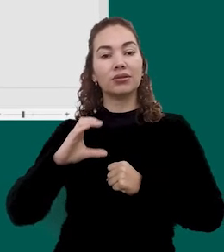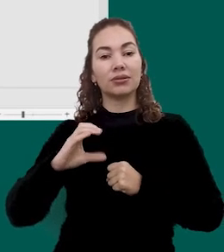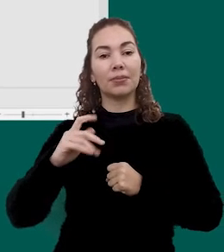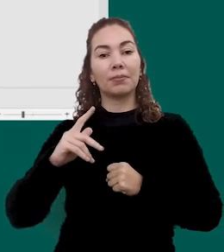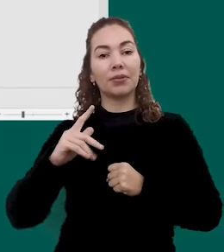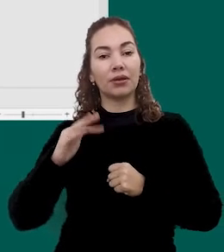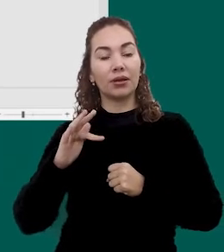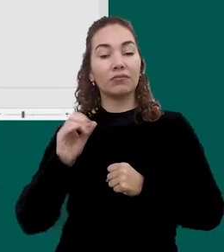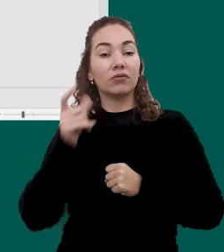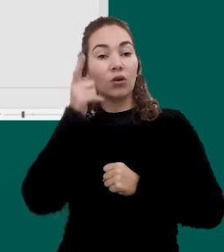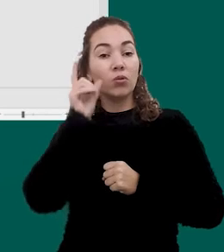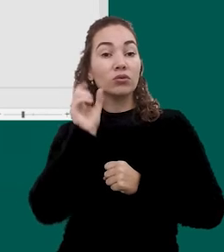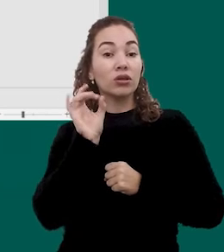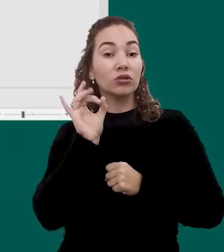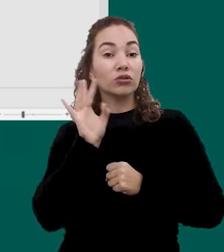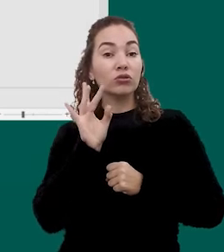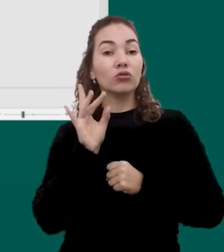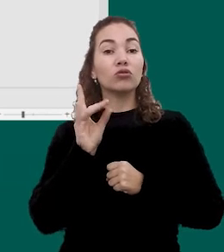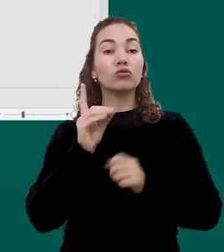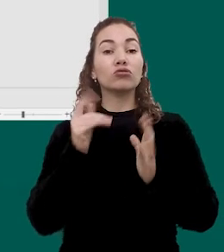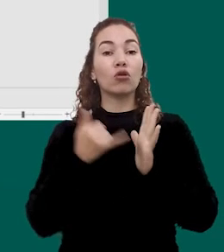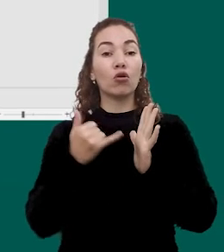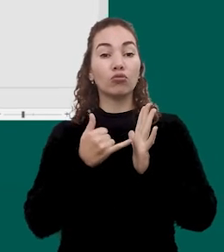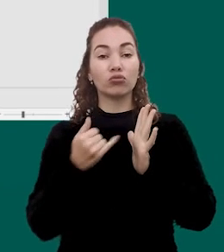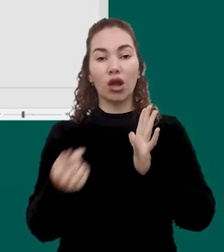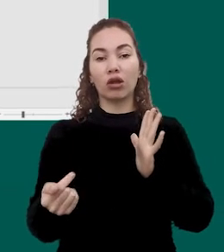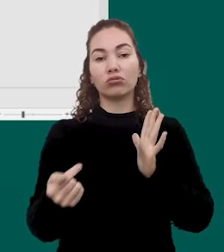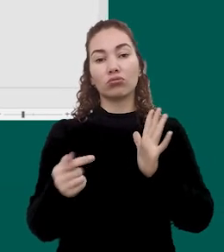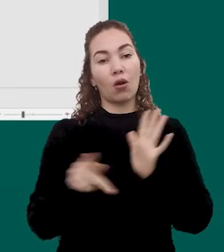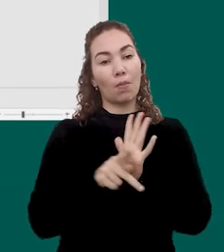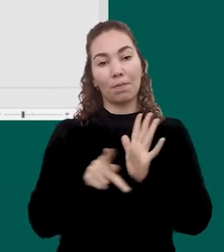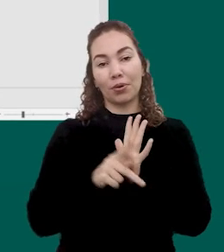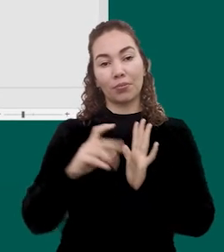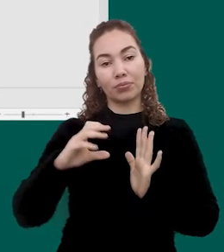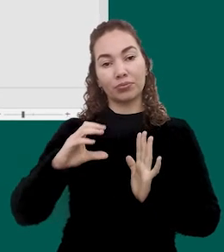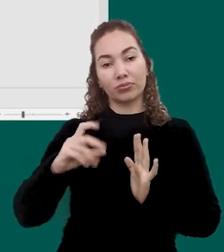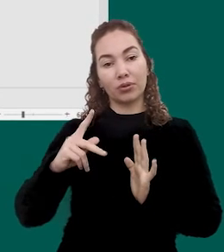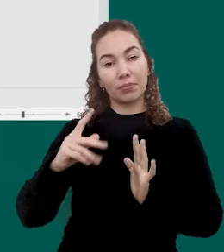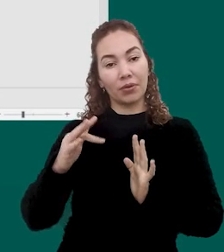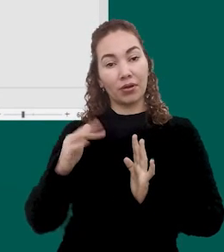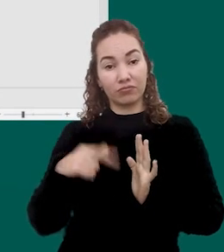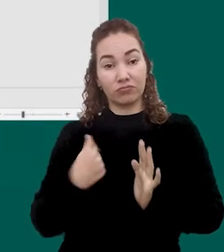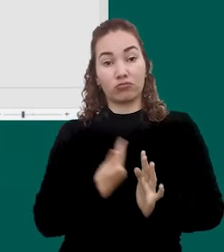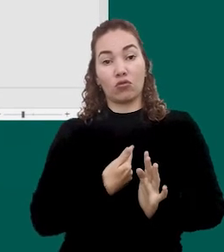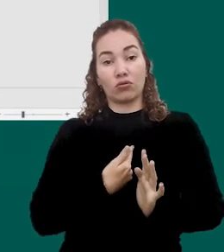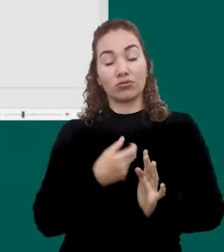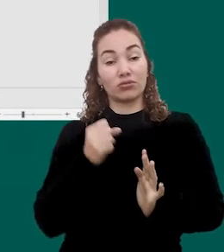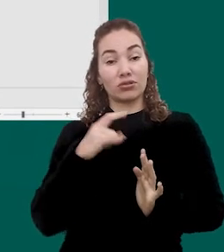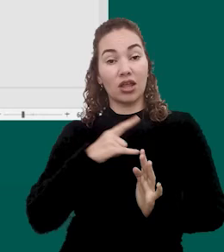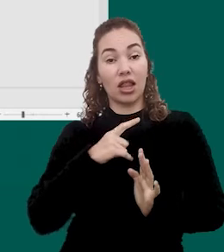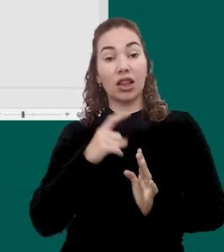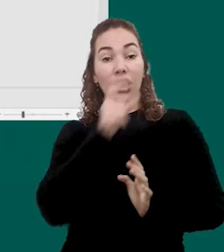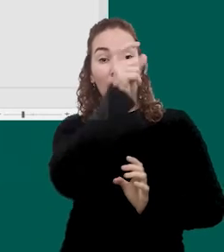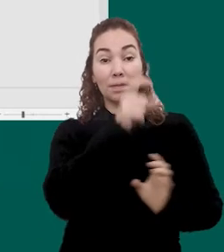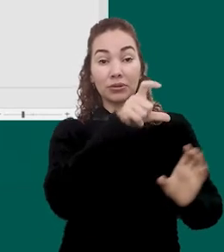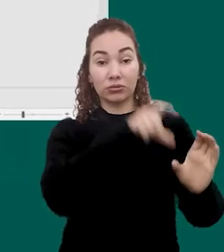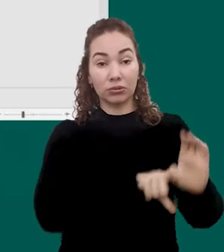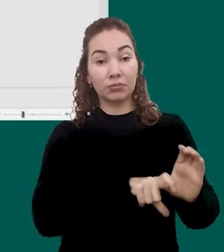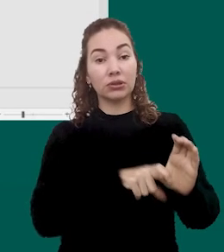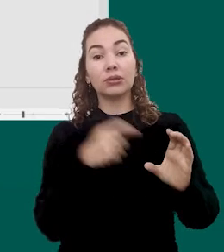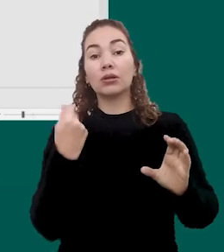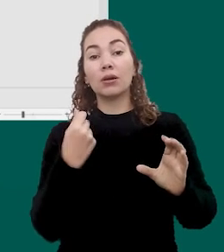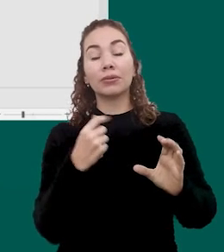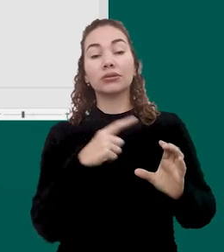baixar somente os dados referentes ao nosso CPF. Se nós tivermos dependentes, nós